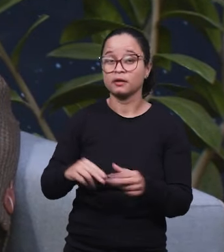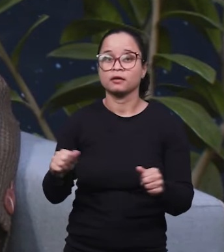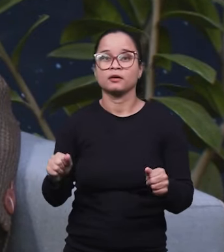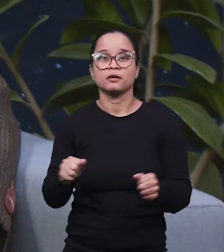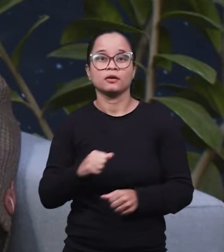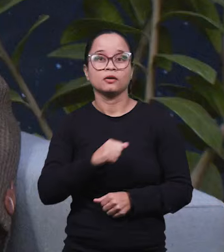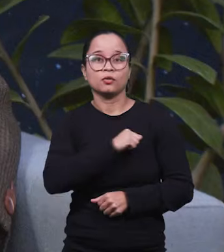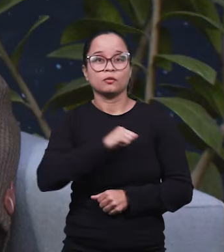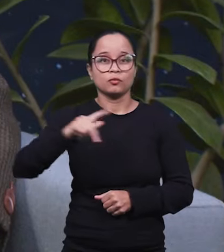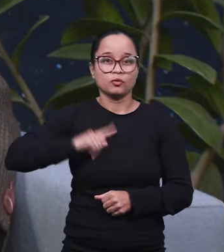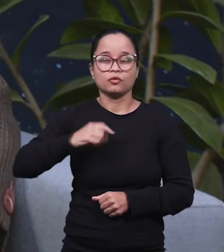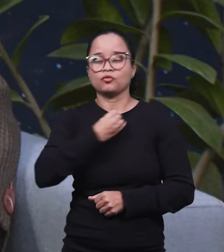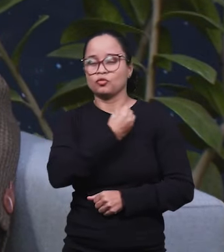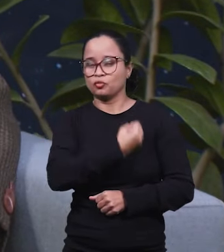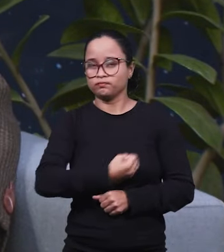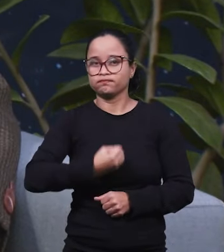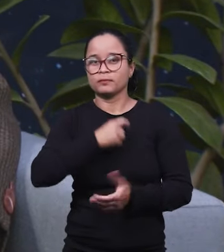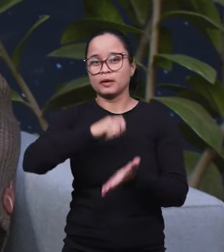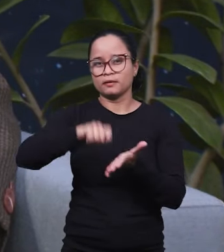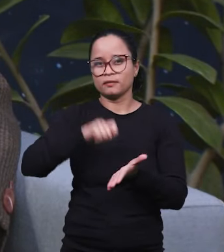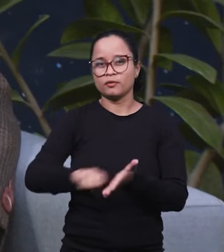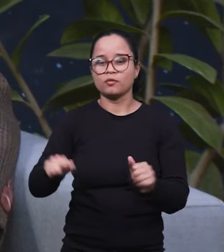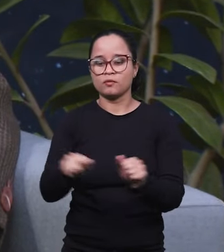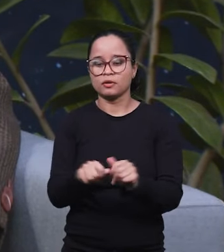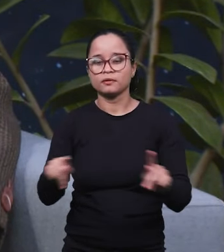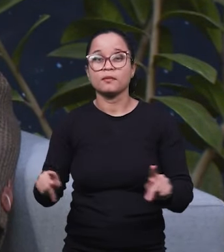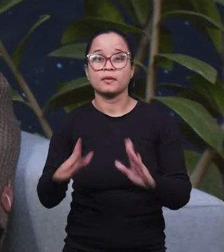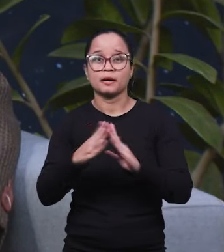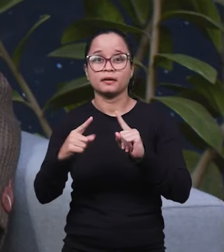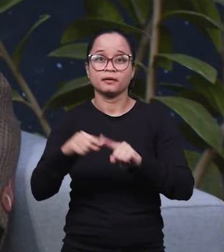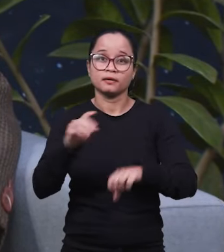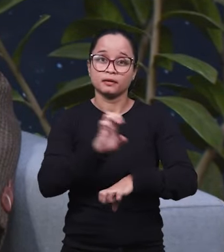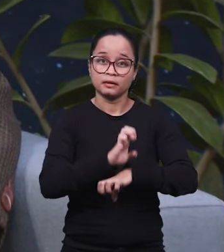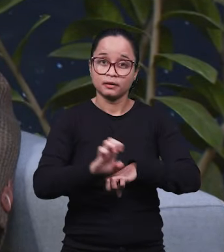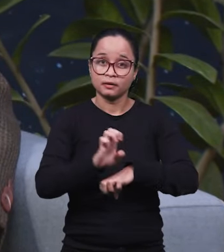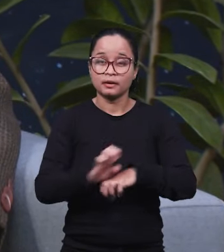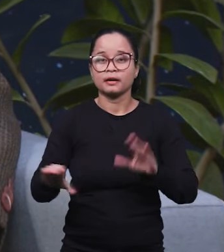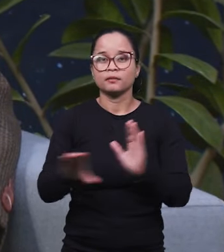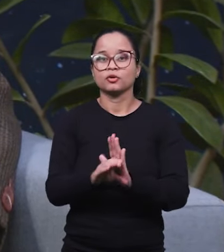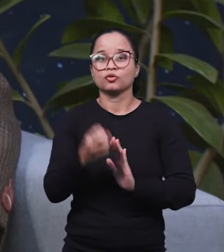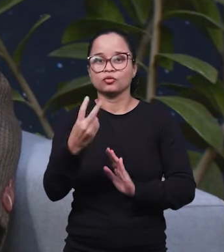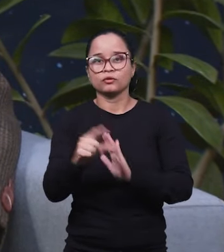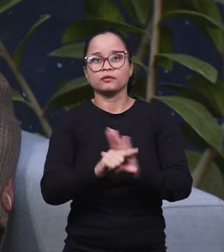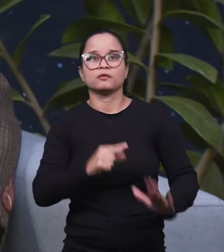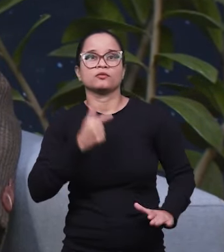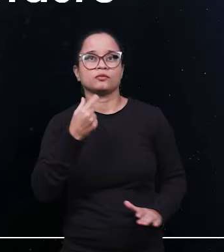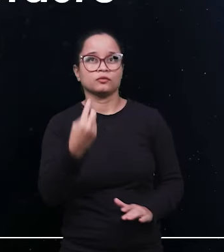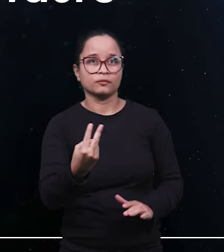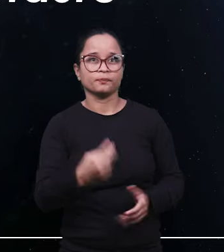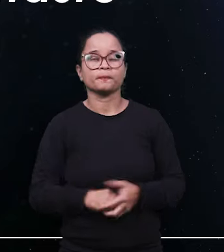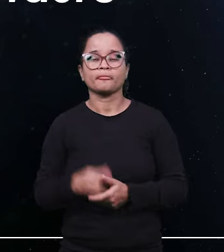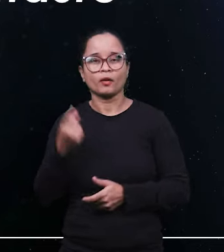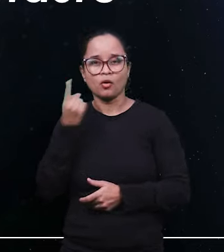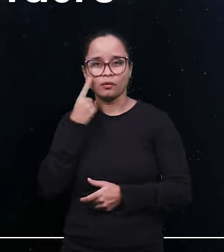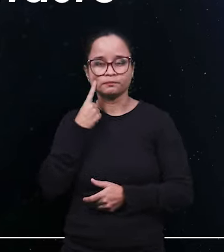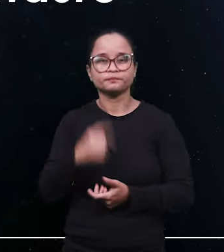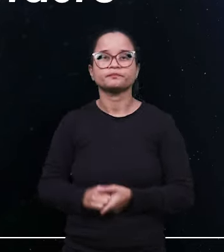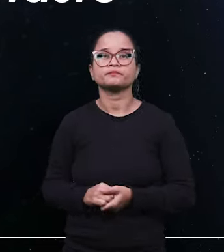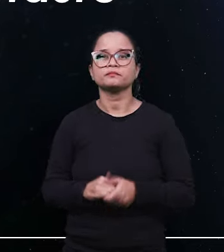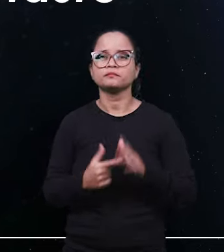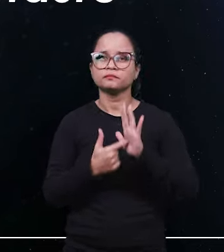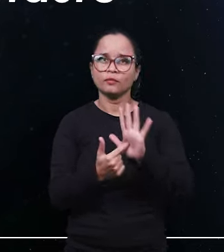escreveu no Apocalipse, para a igreja de Éfeso, no capítulo 2, versículo 2, que diz assim, olha o capítulo 2, versículo